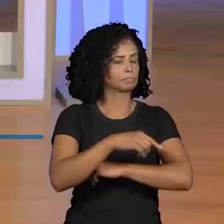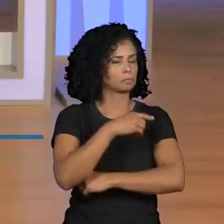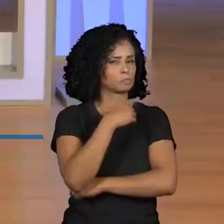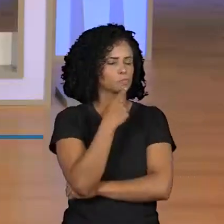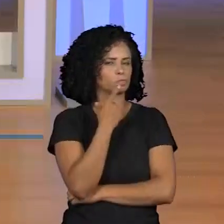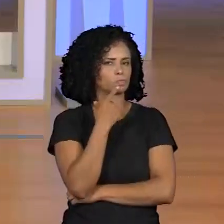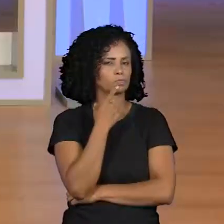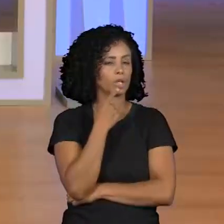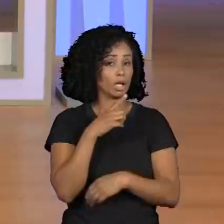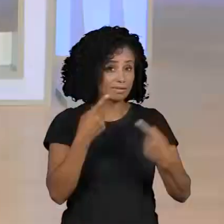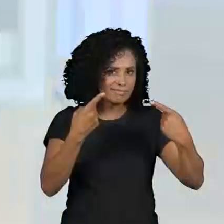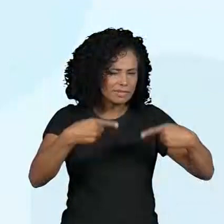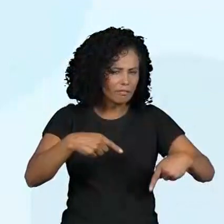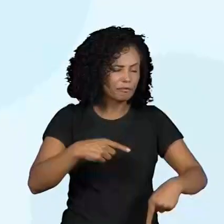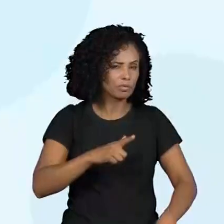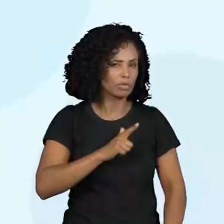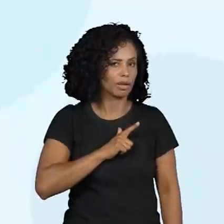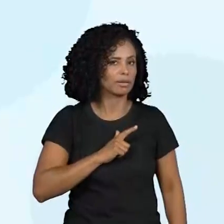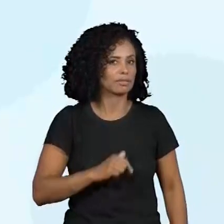é